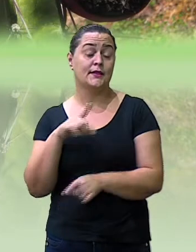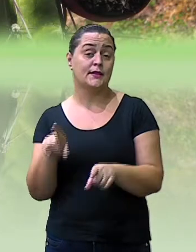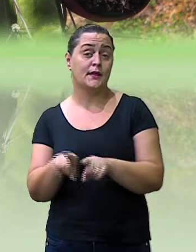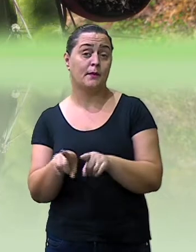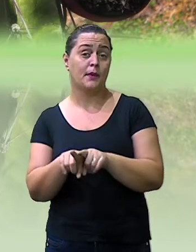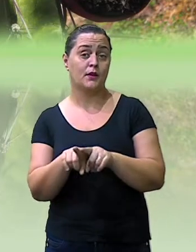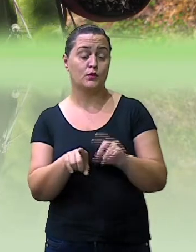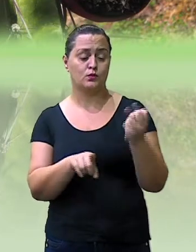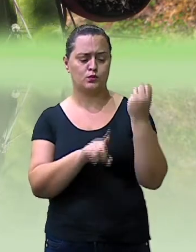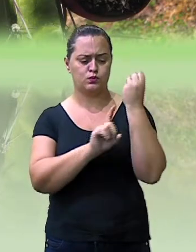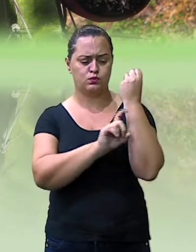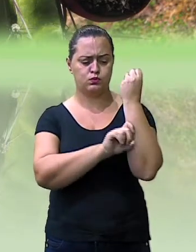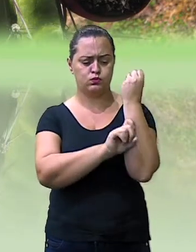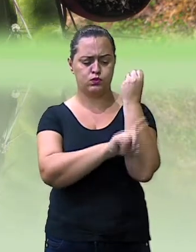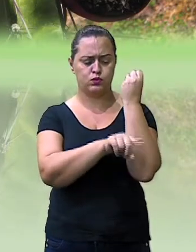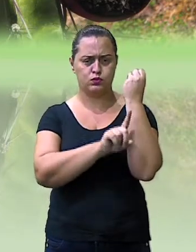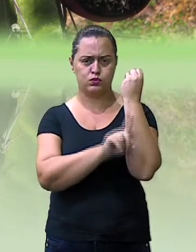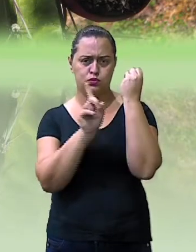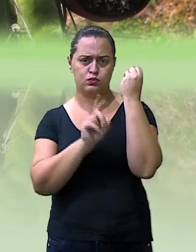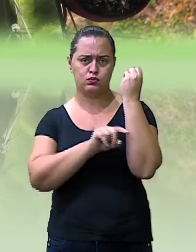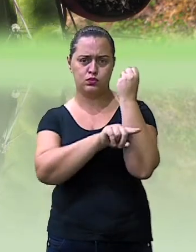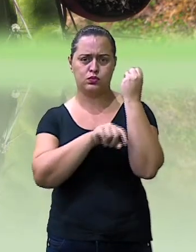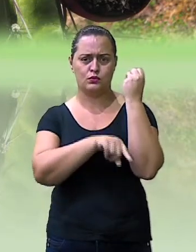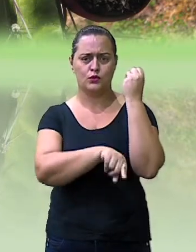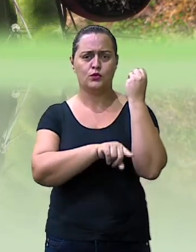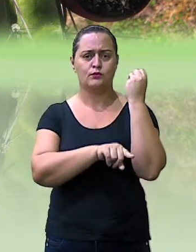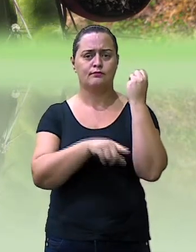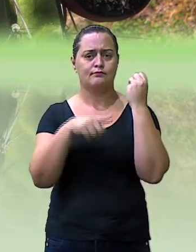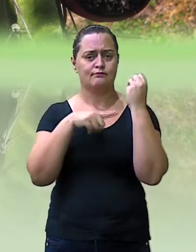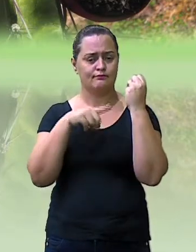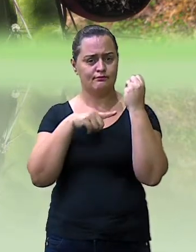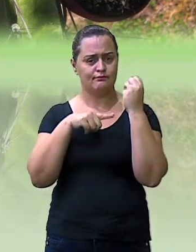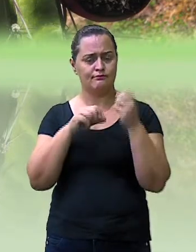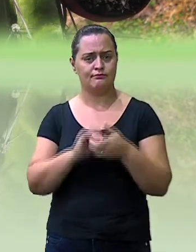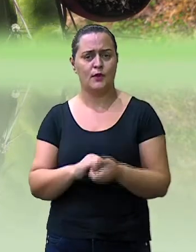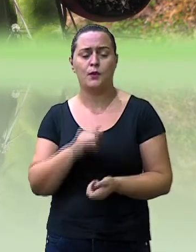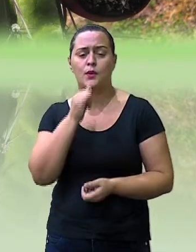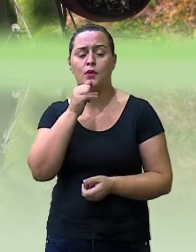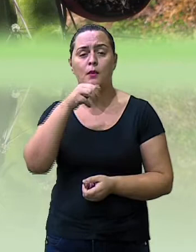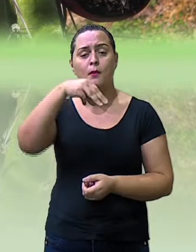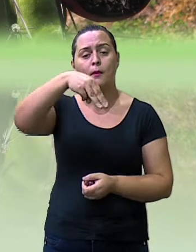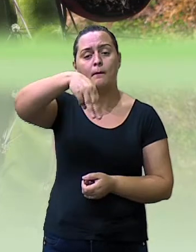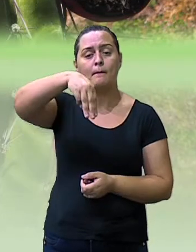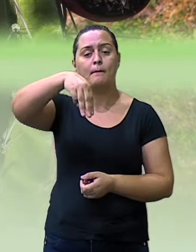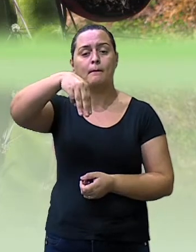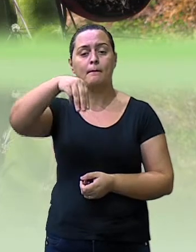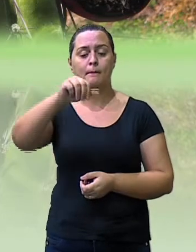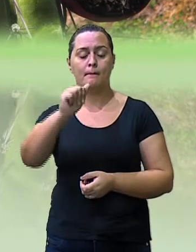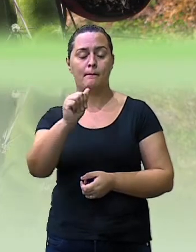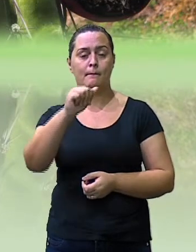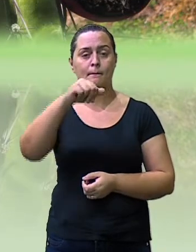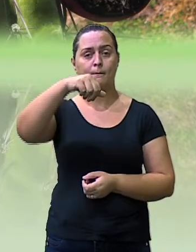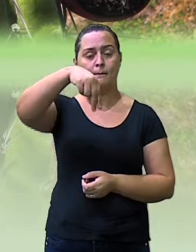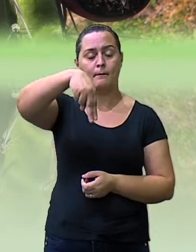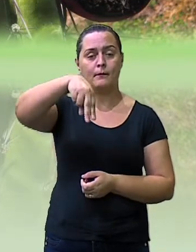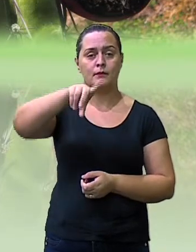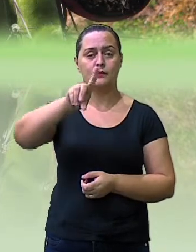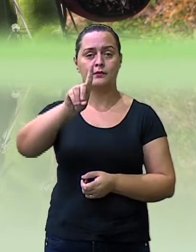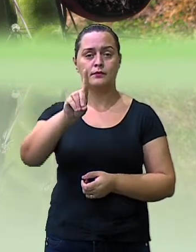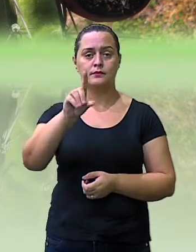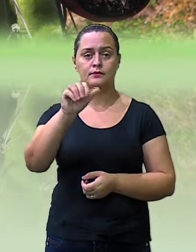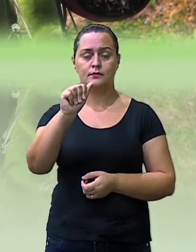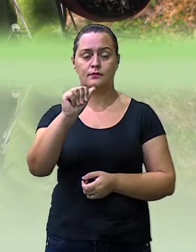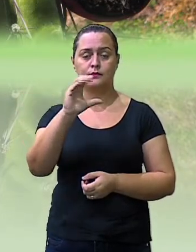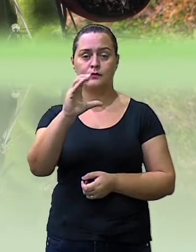como o faceiro, o mandacaru, que é essa planta que nós temos aqui, do nosso lado, com essa flor.